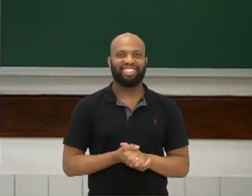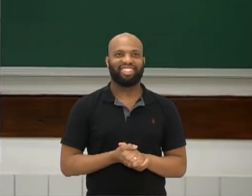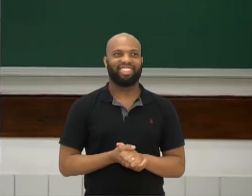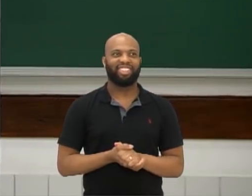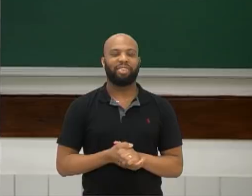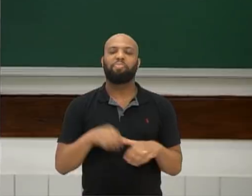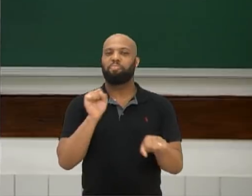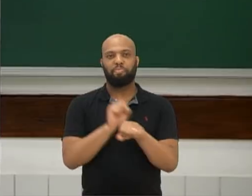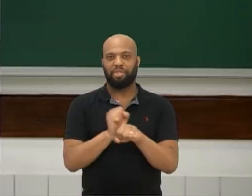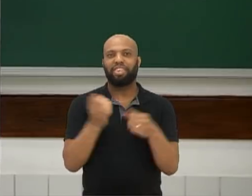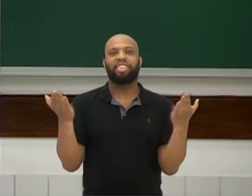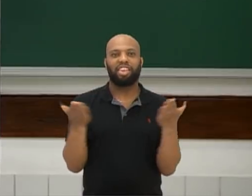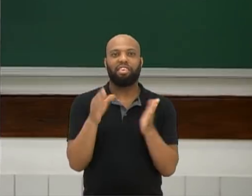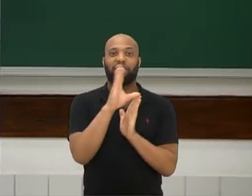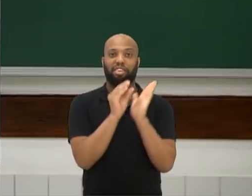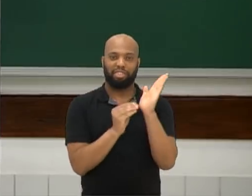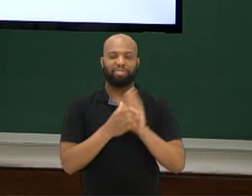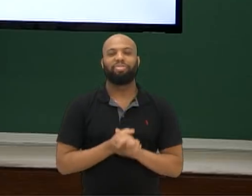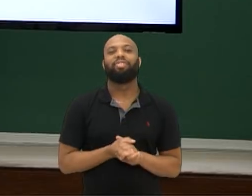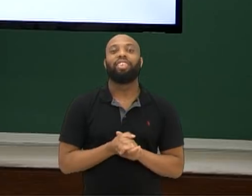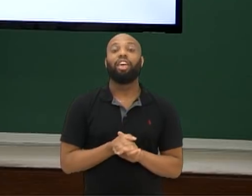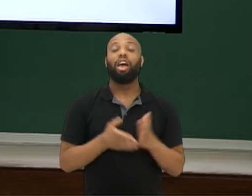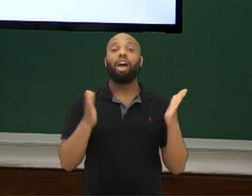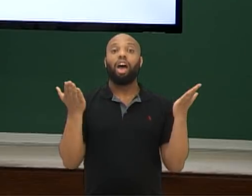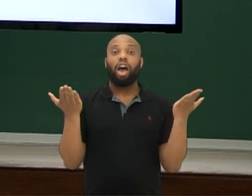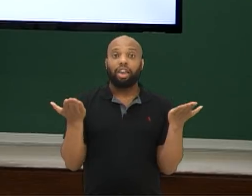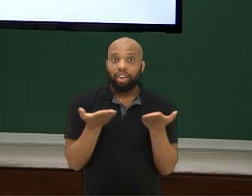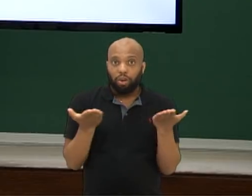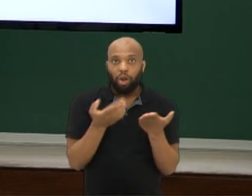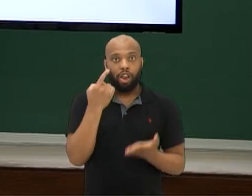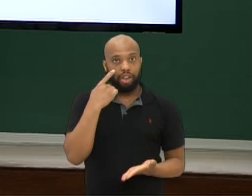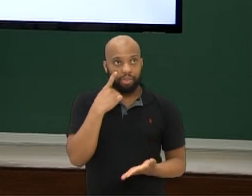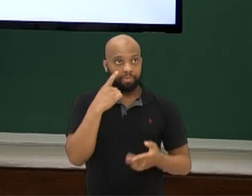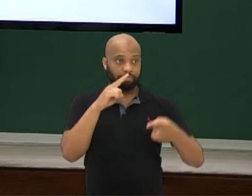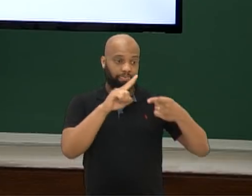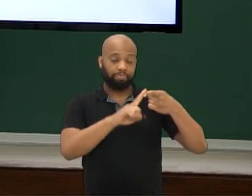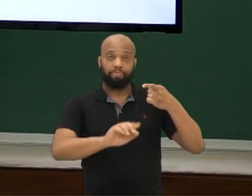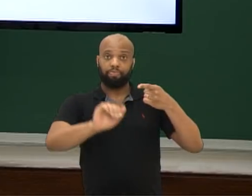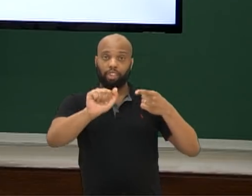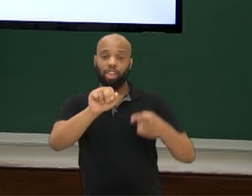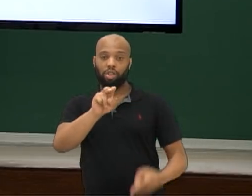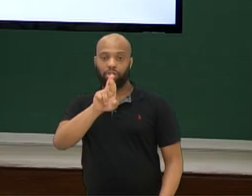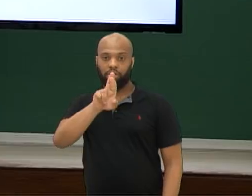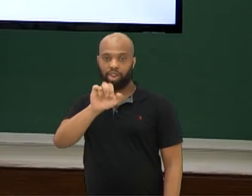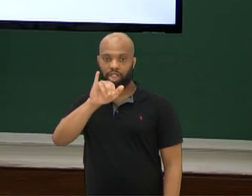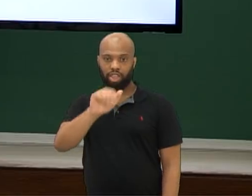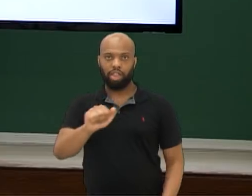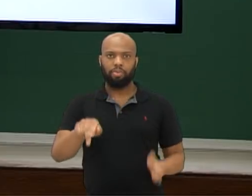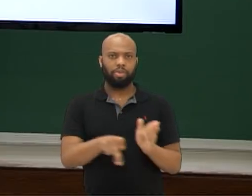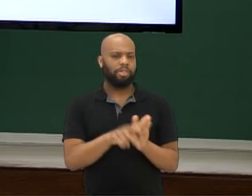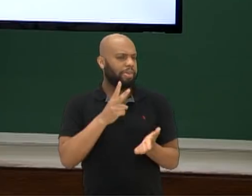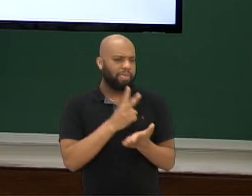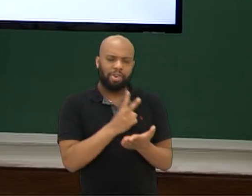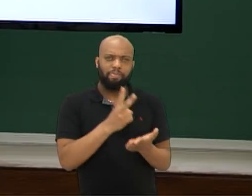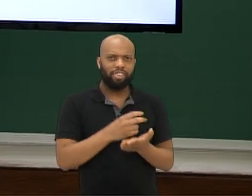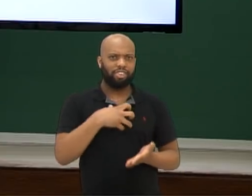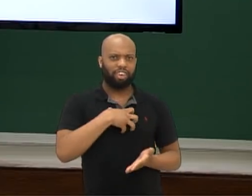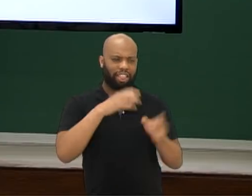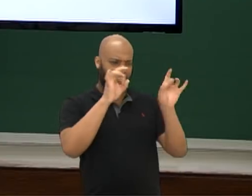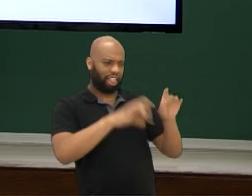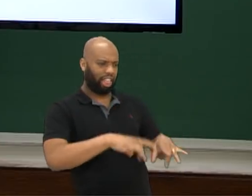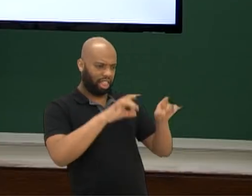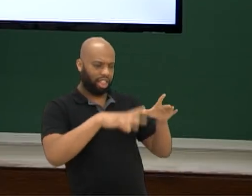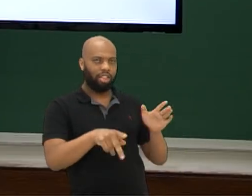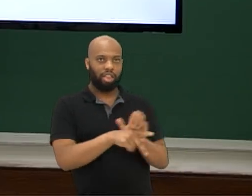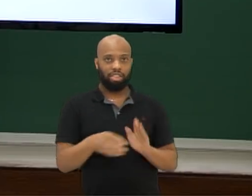Tá, parei, vamos lá? Vamos analisar então. A diz que a ureia é a principal fonte de excreção dos resíduos nitrogenados